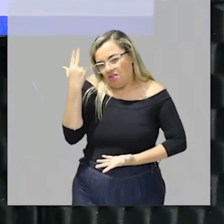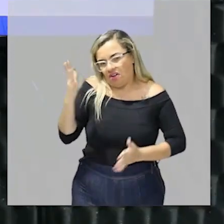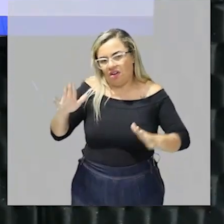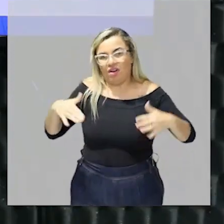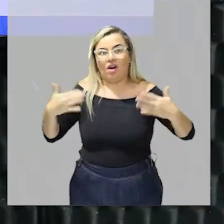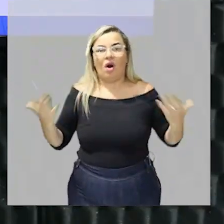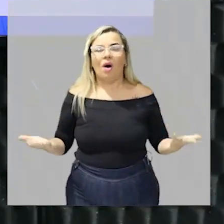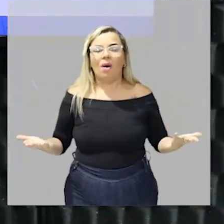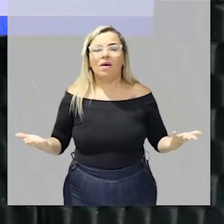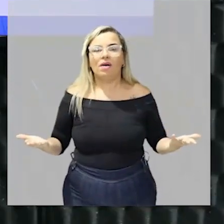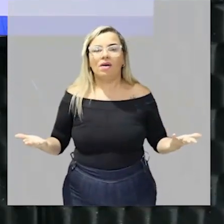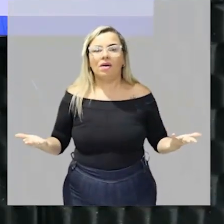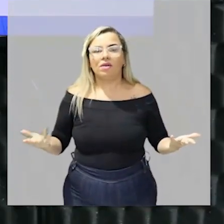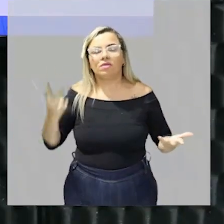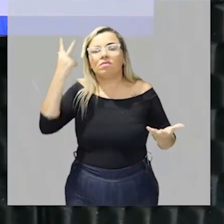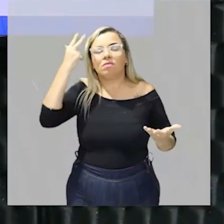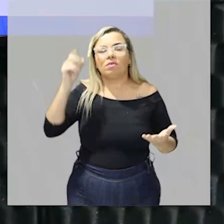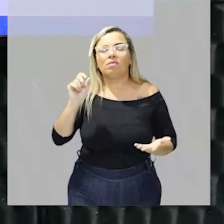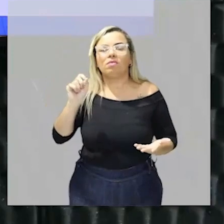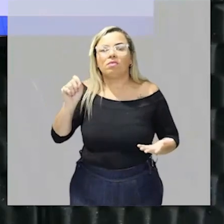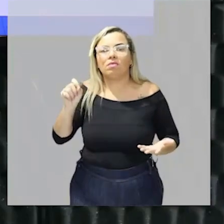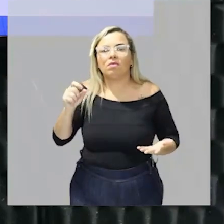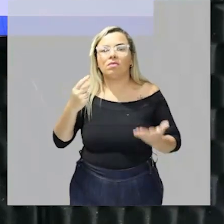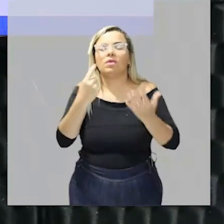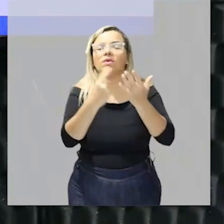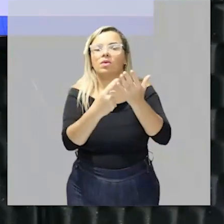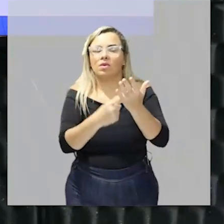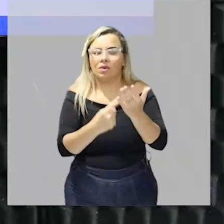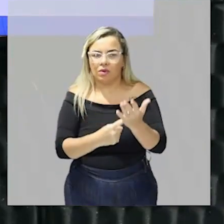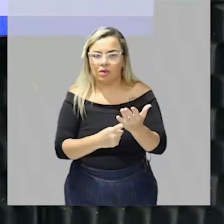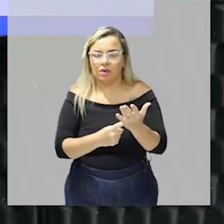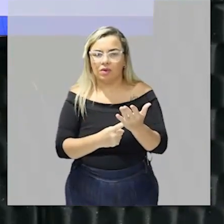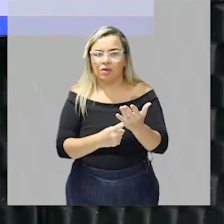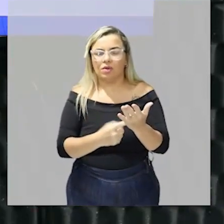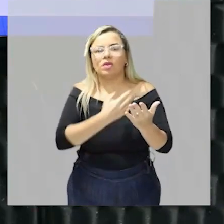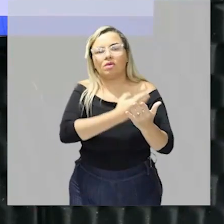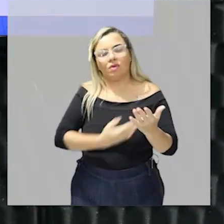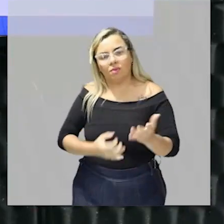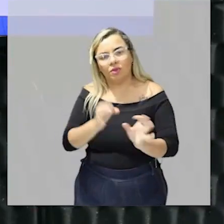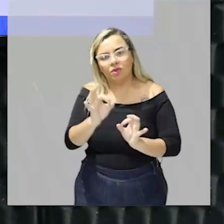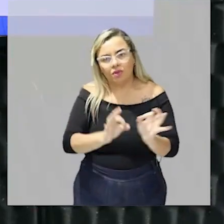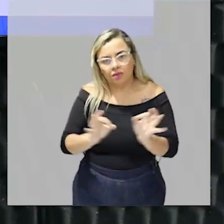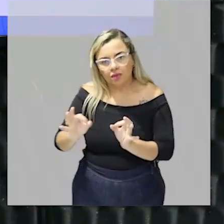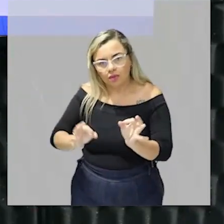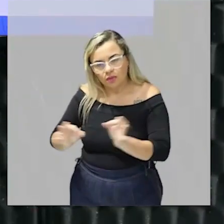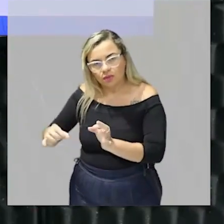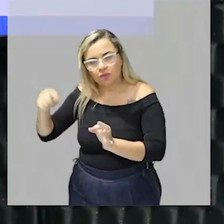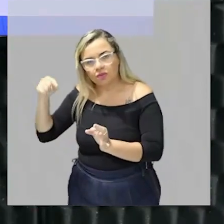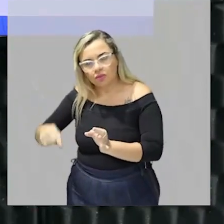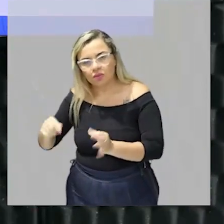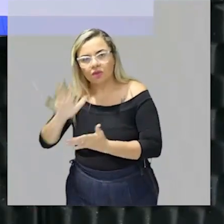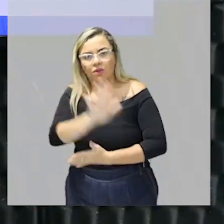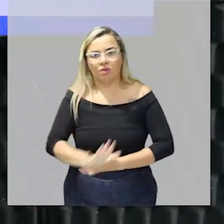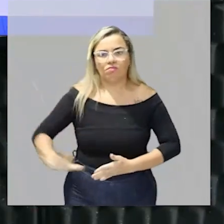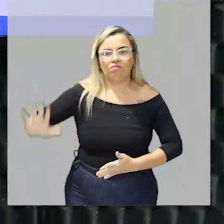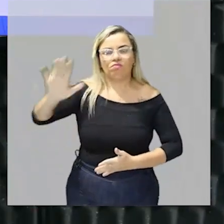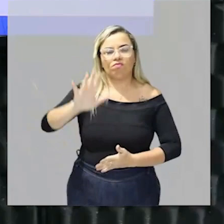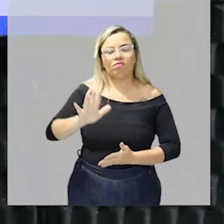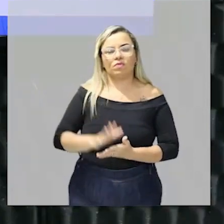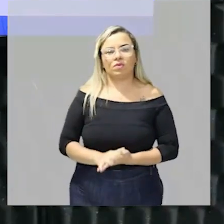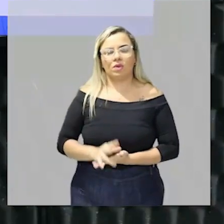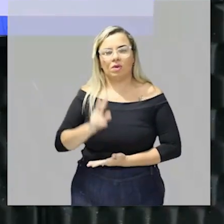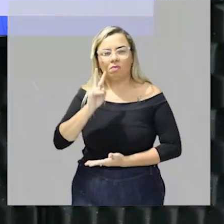normal para quem? Para o projeto do nacionalsocialismo. Para o projeto que